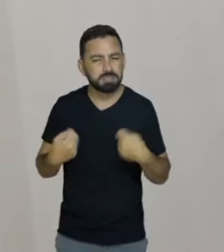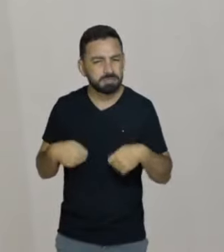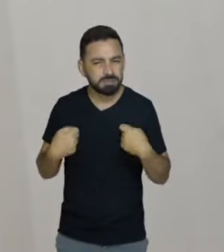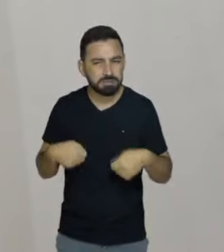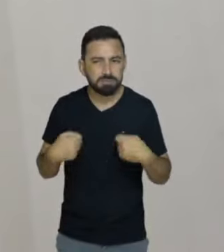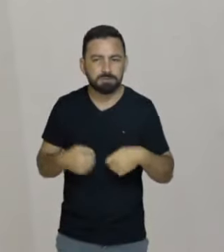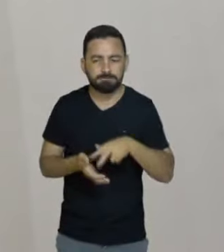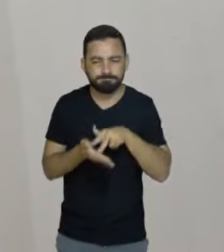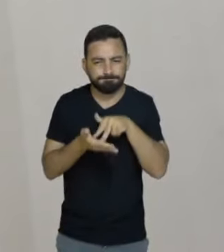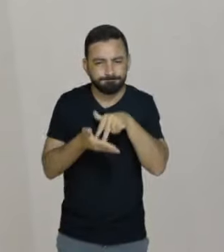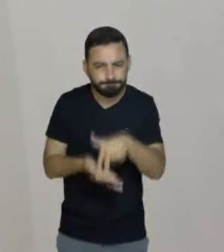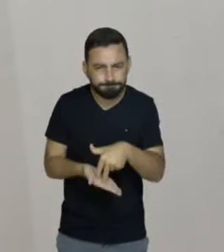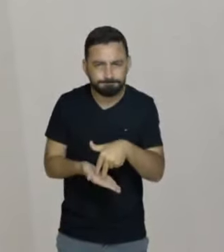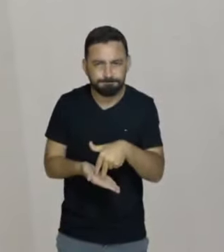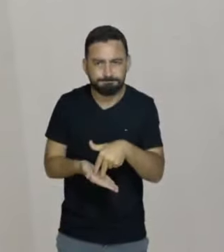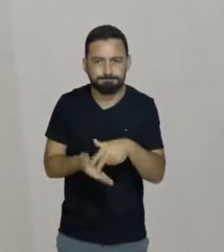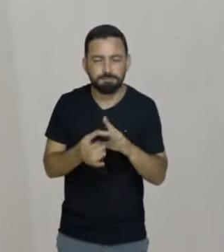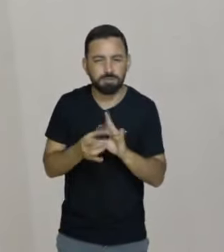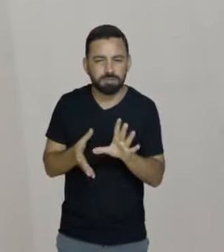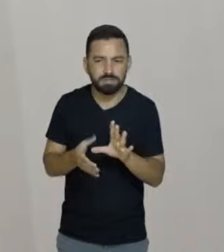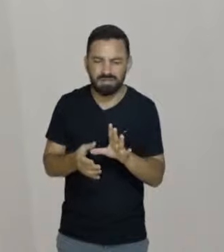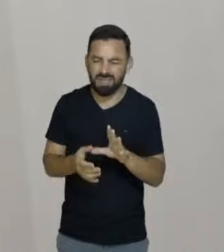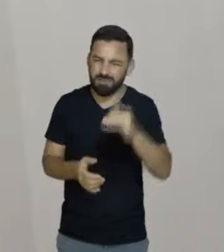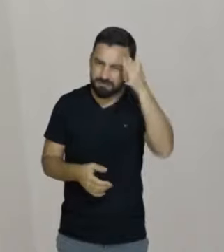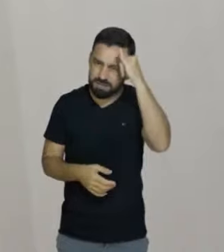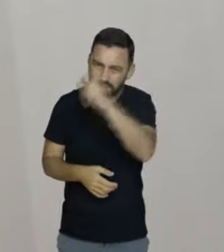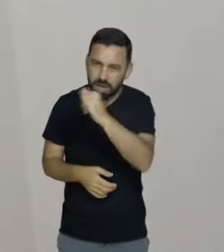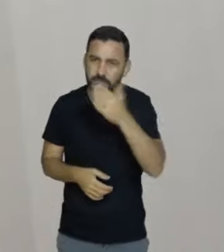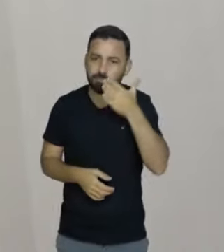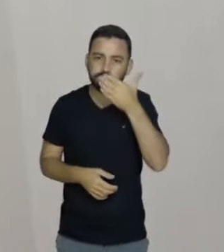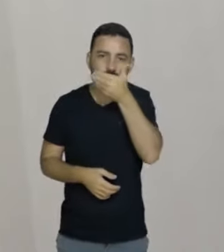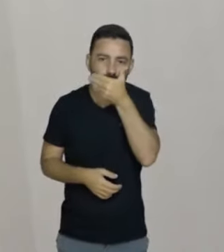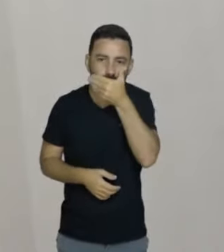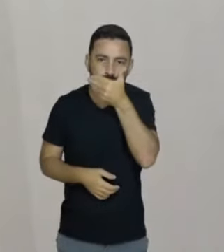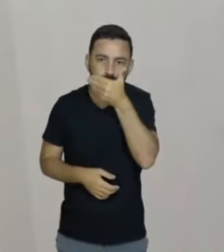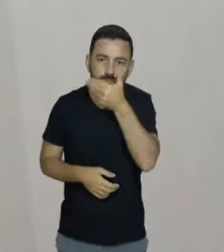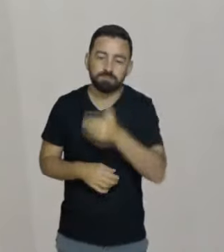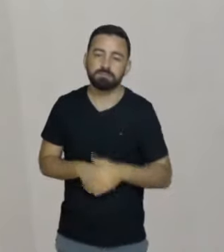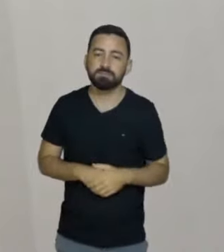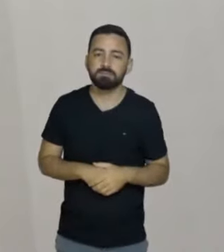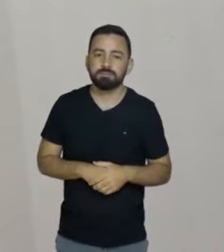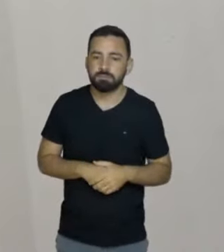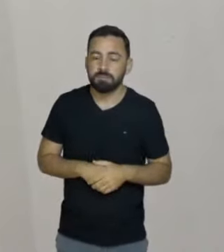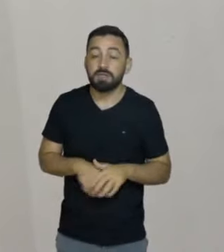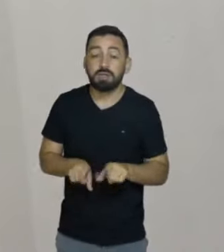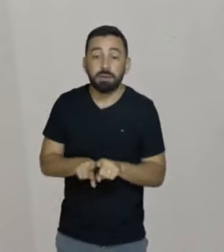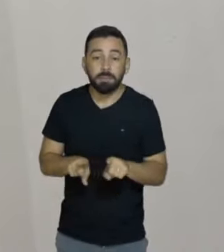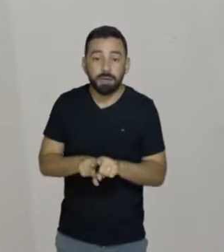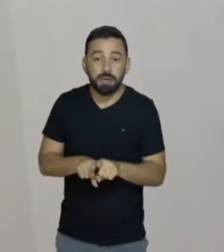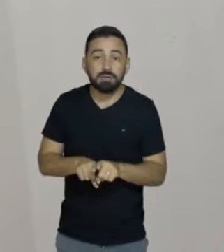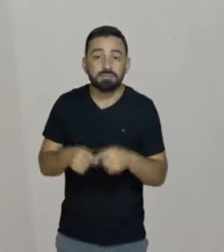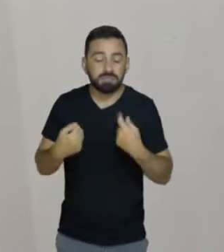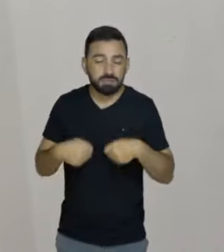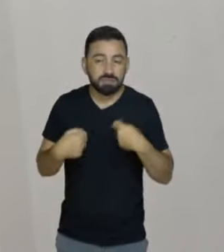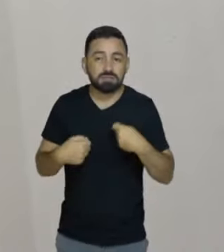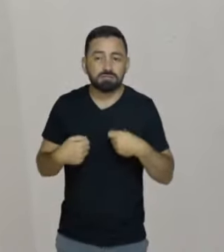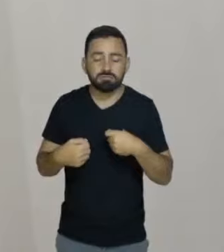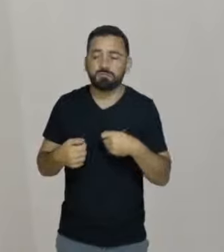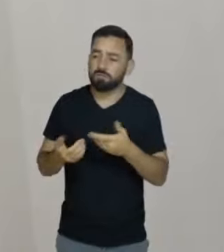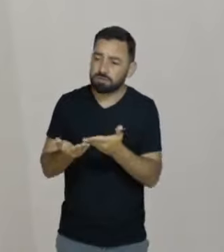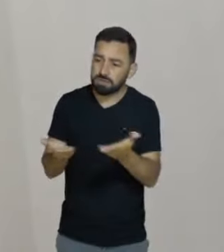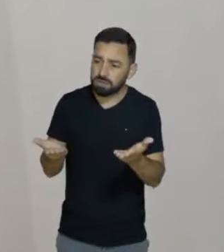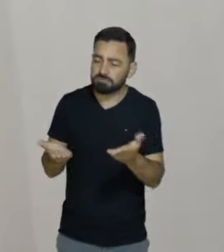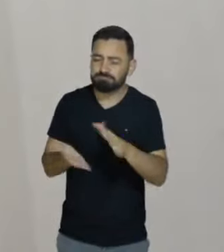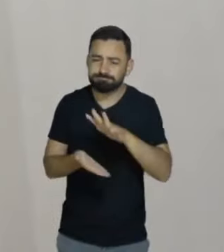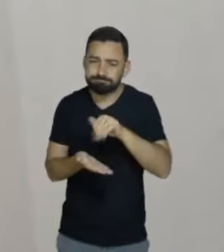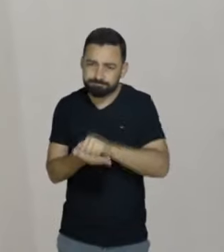da democracia e contra a censura. Eu os convido a aderirem a uma manifestação pública e formal, uma moção de